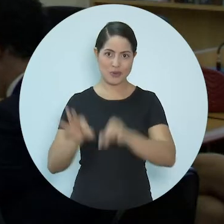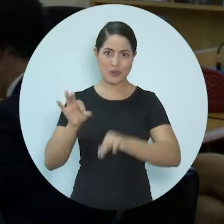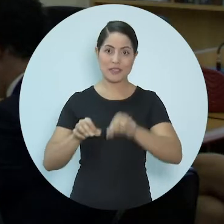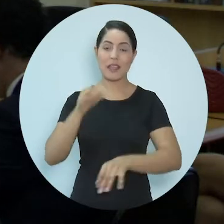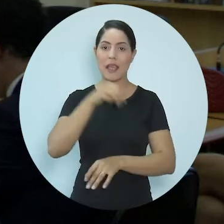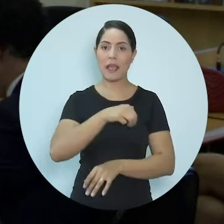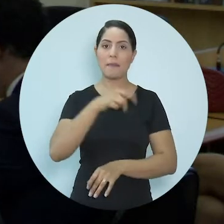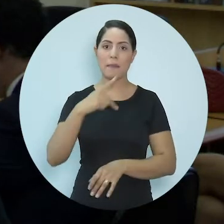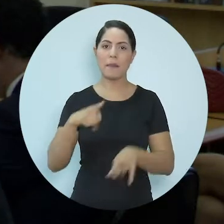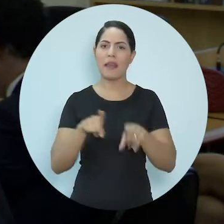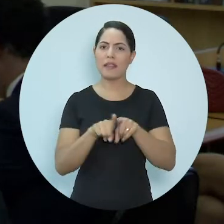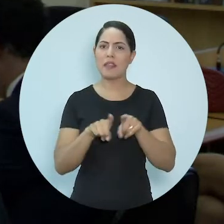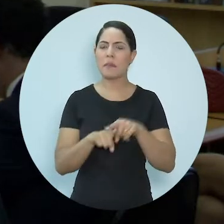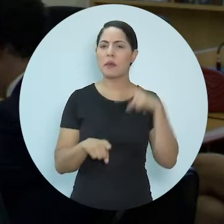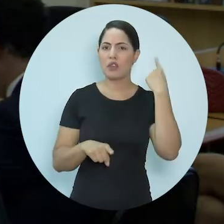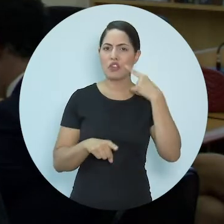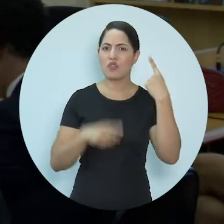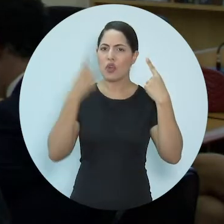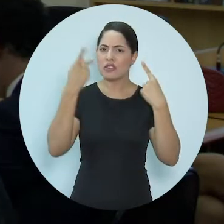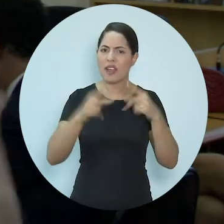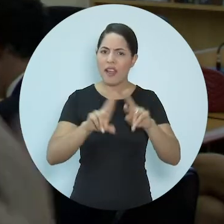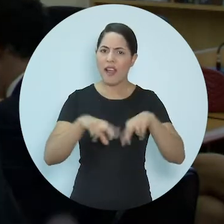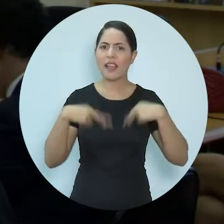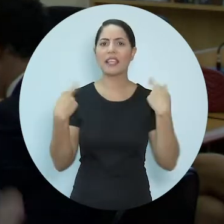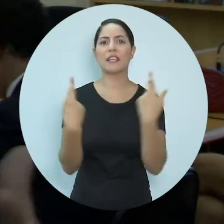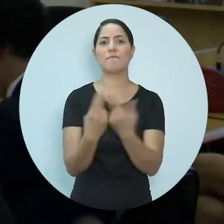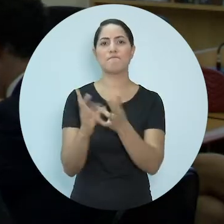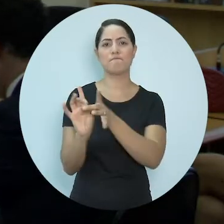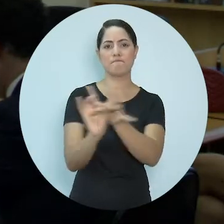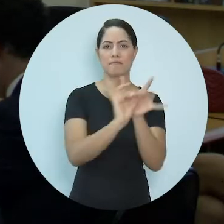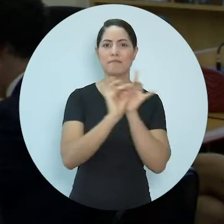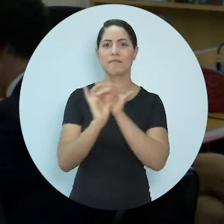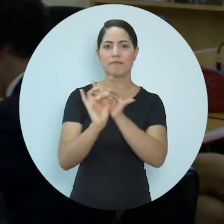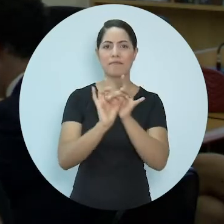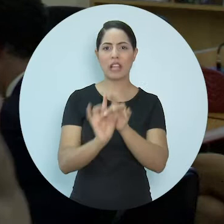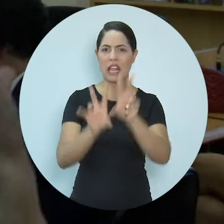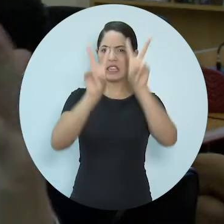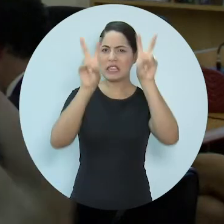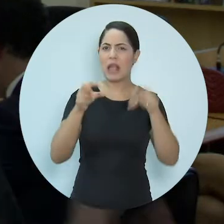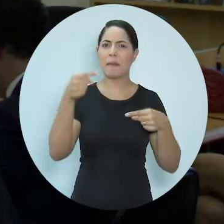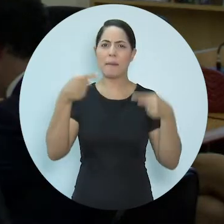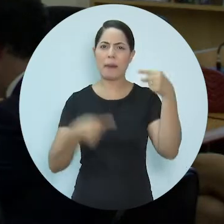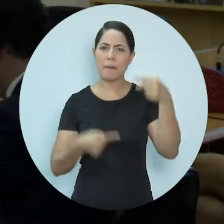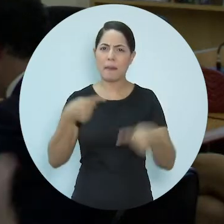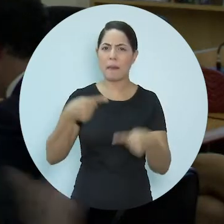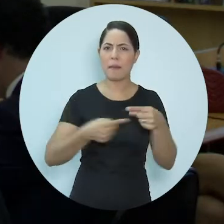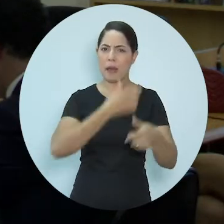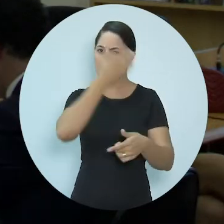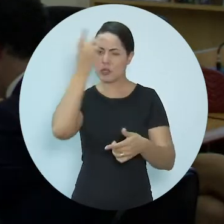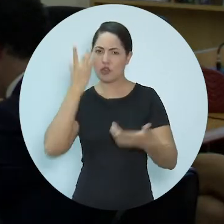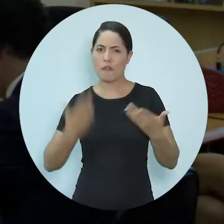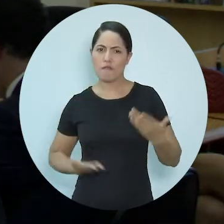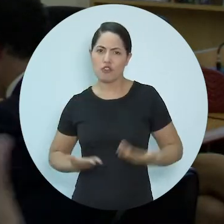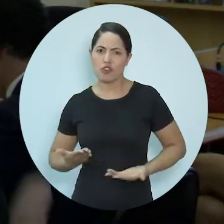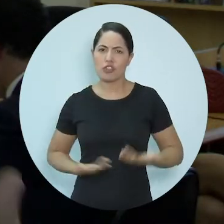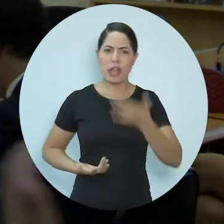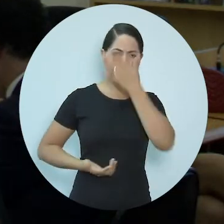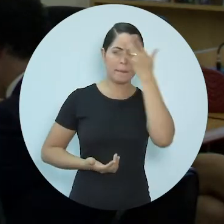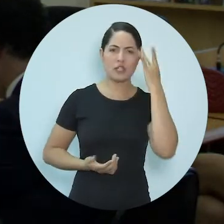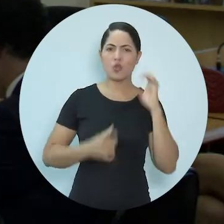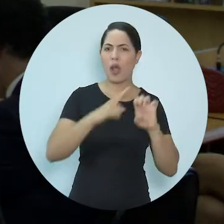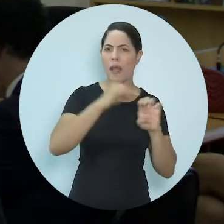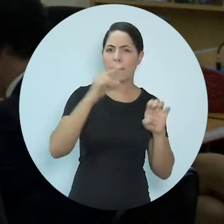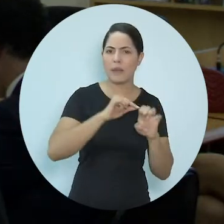e a advocacia se reúnem aqui para, a partir dessa união, discutindo com empregados, com empregadores,